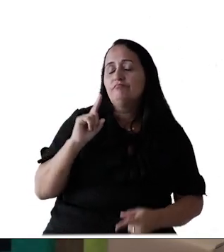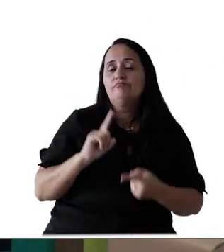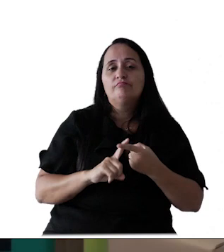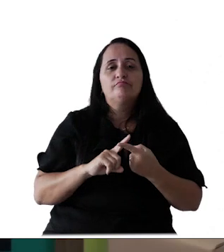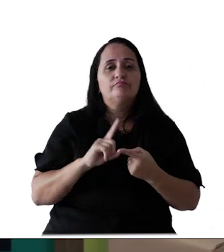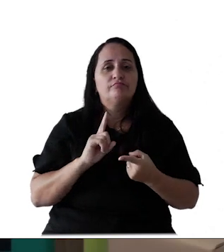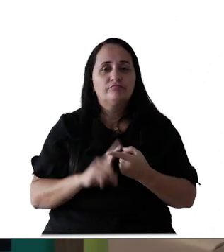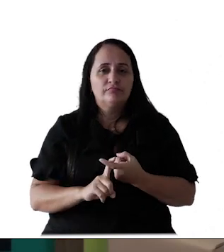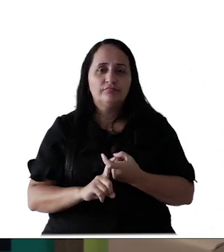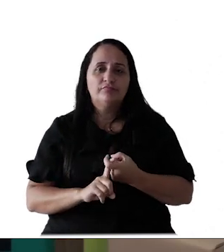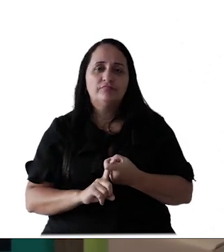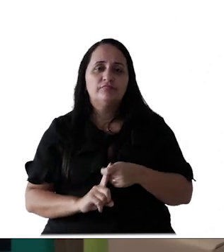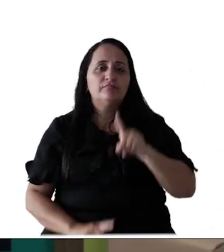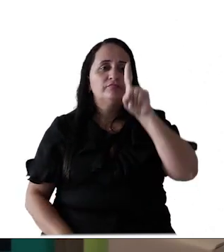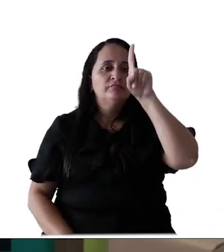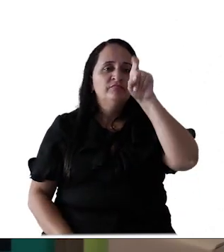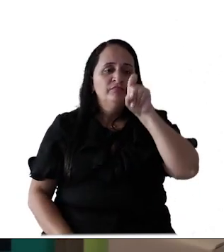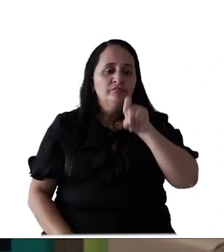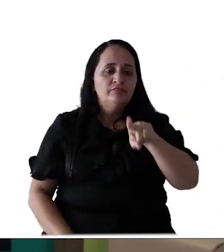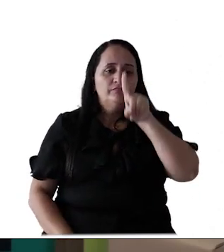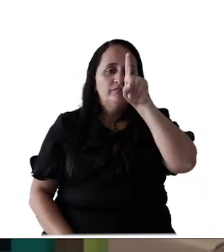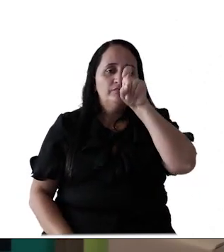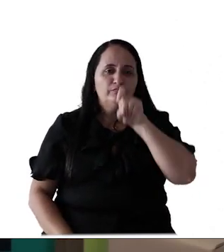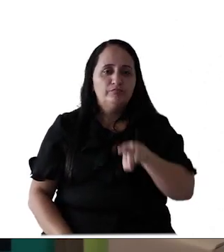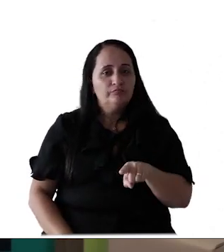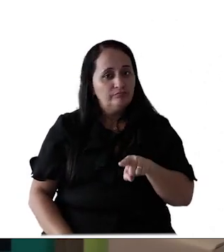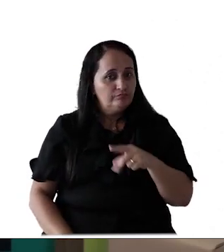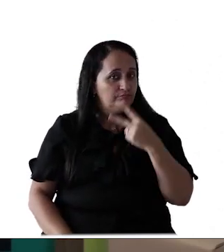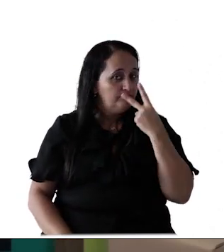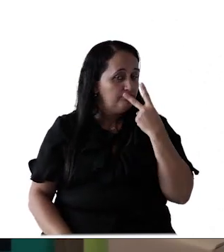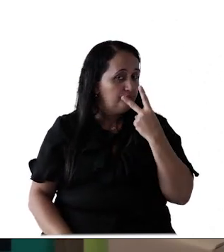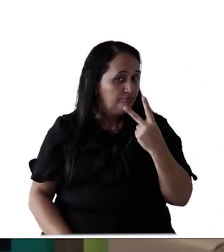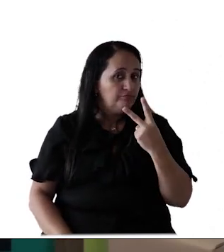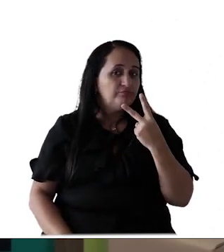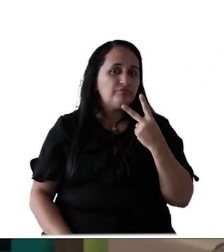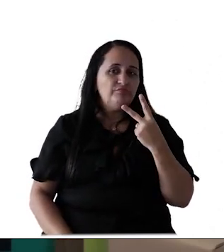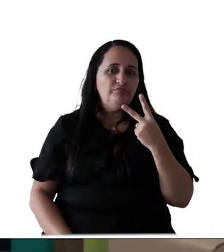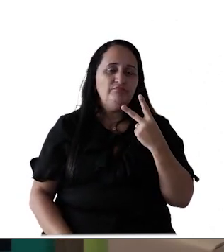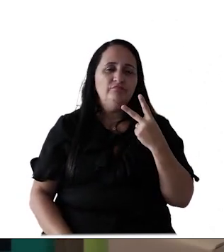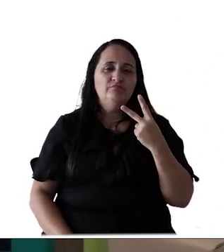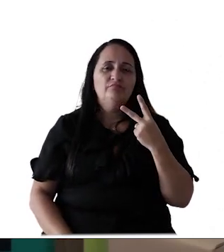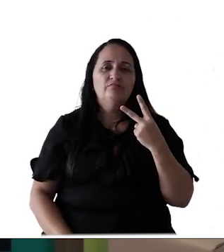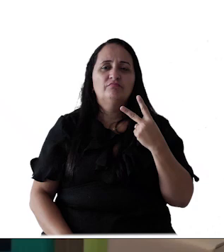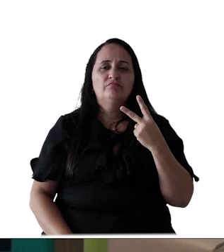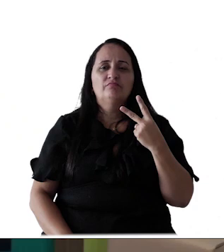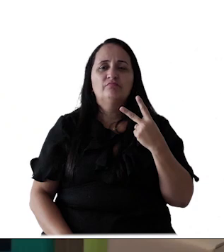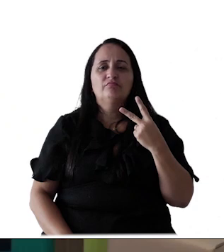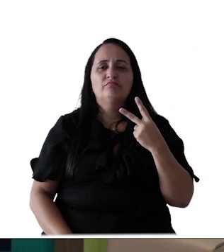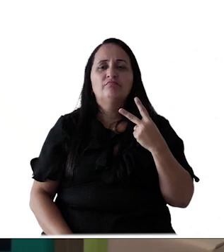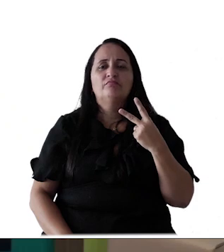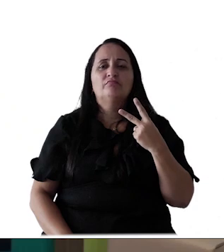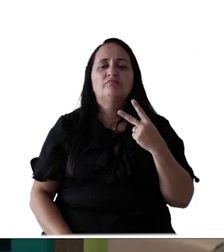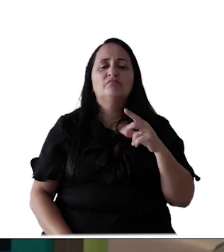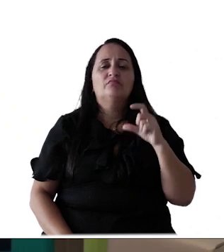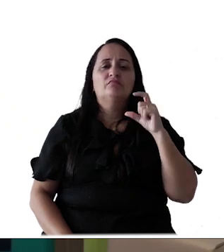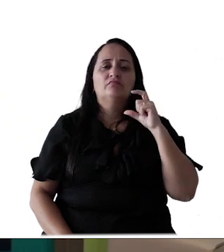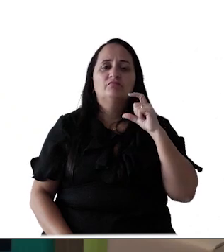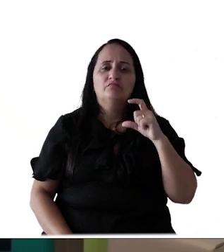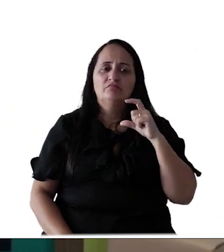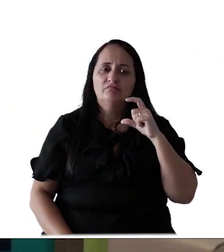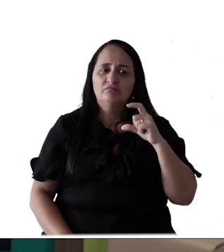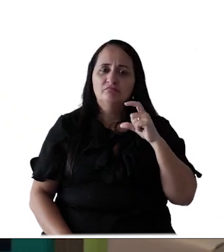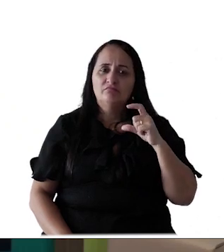de 2 sinais de exclamação. Significa a intencionalidade daquele locutor